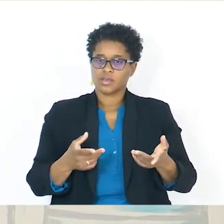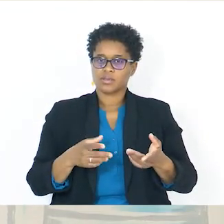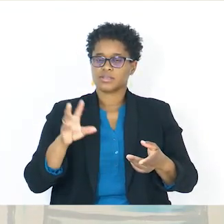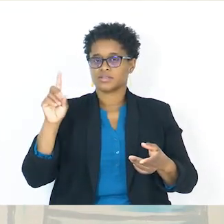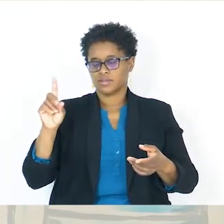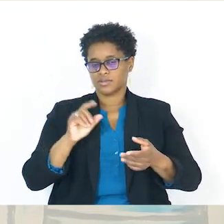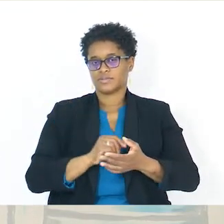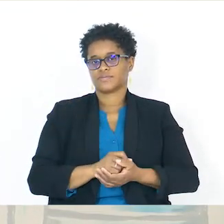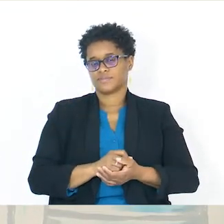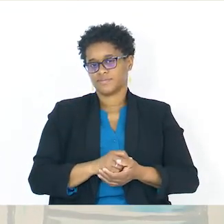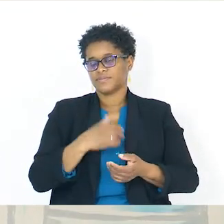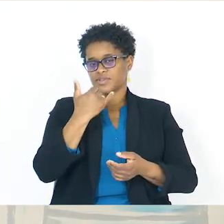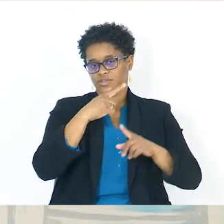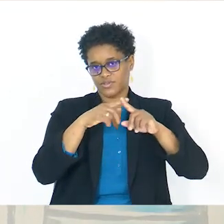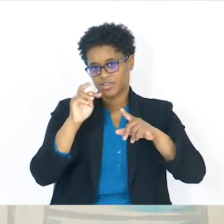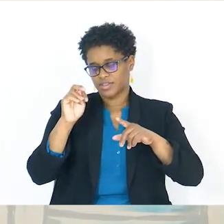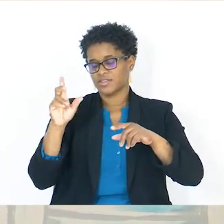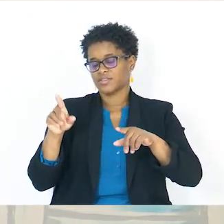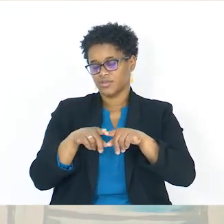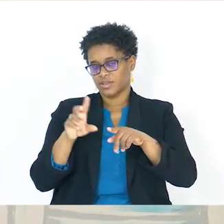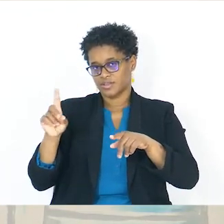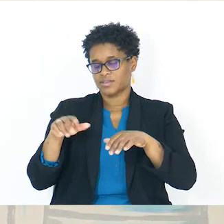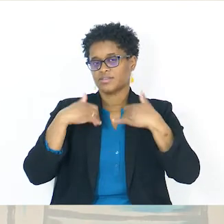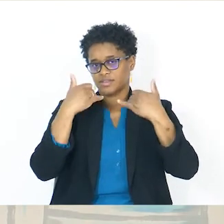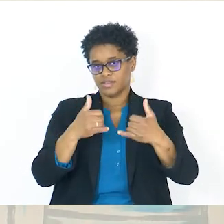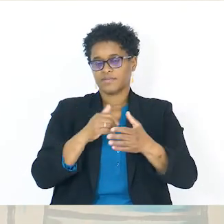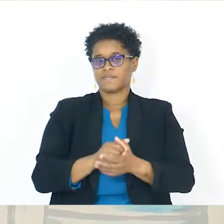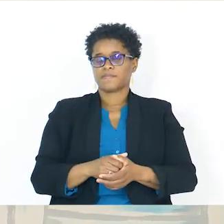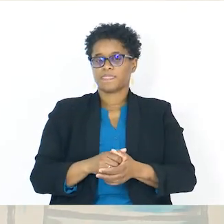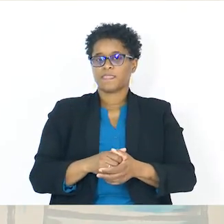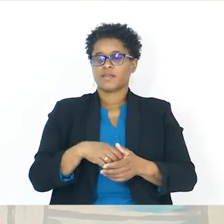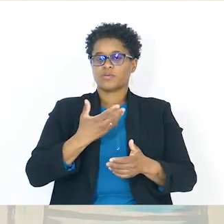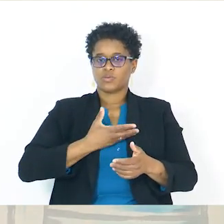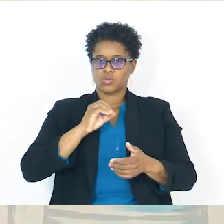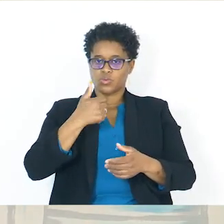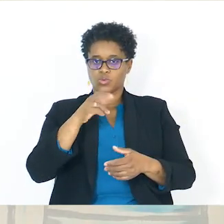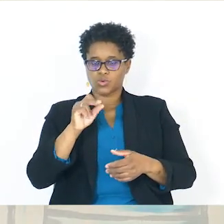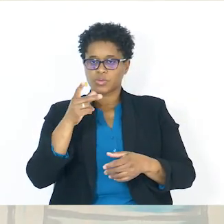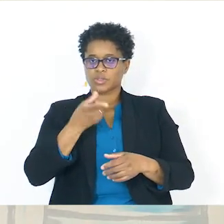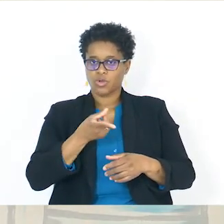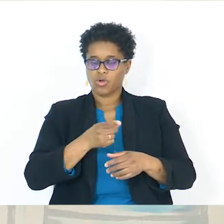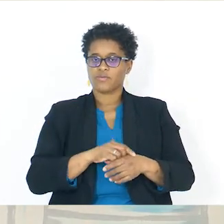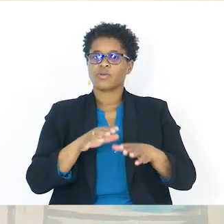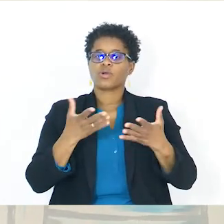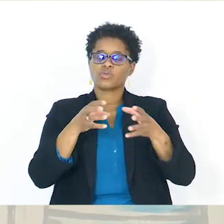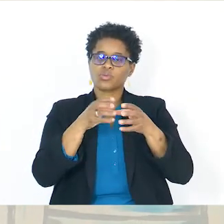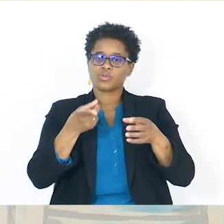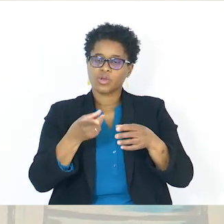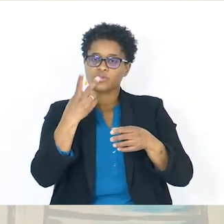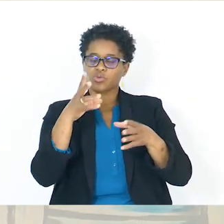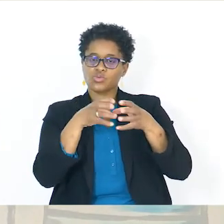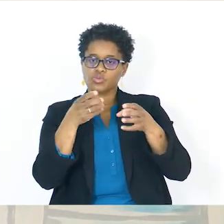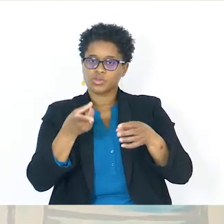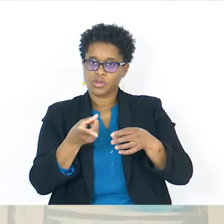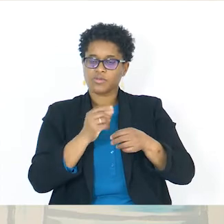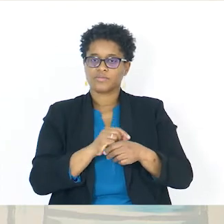igual a 6. 2 vezes 3, 6. Em seguida, o dobro de 9. Quantos grupos de 9?